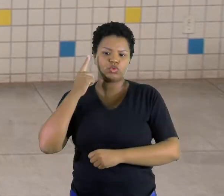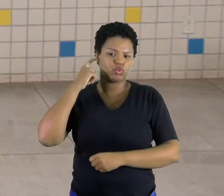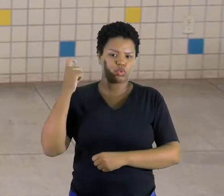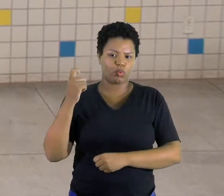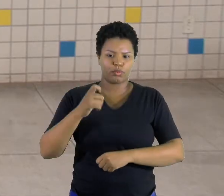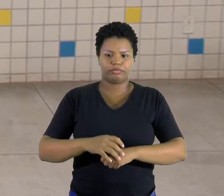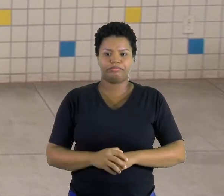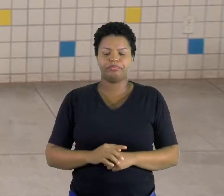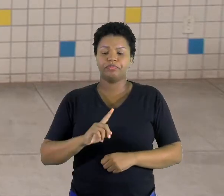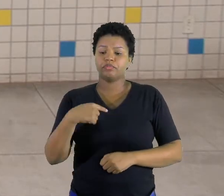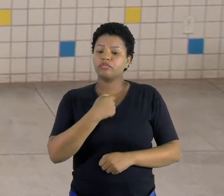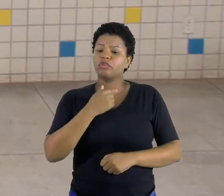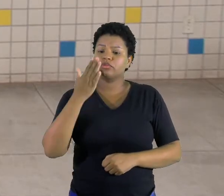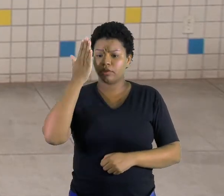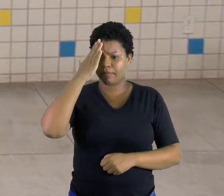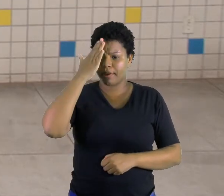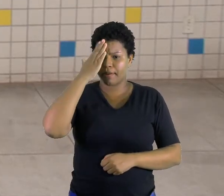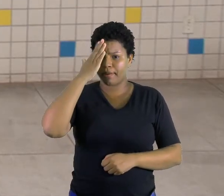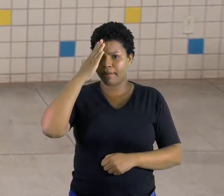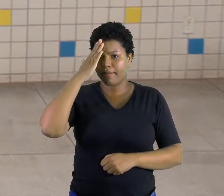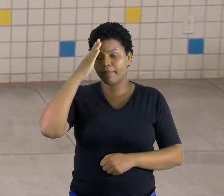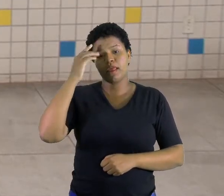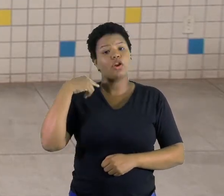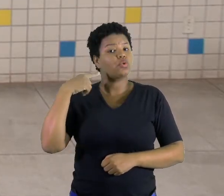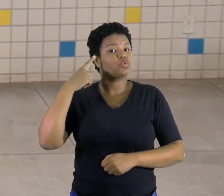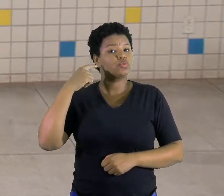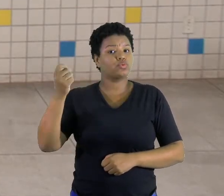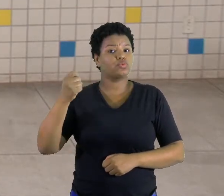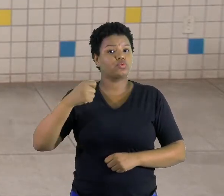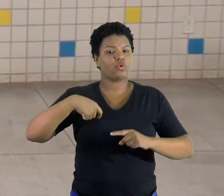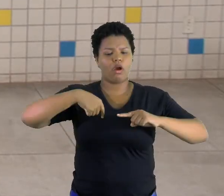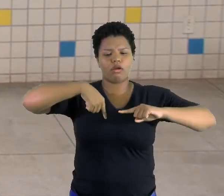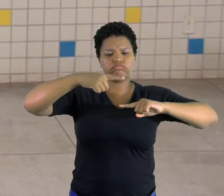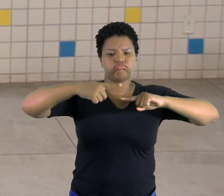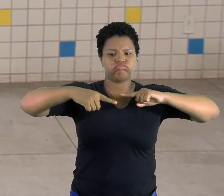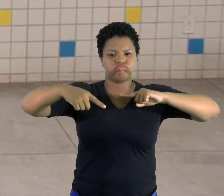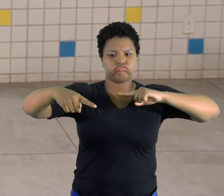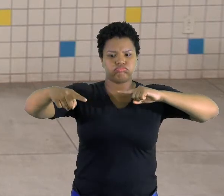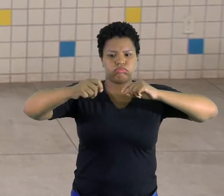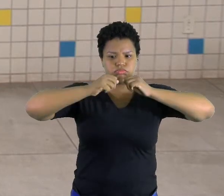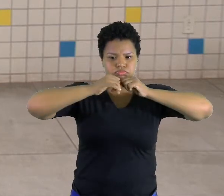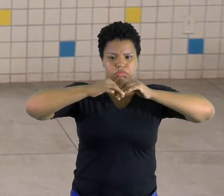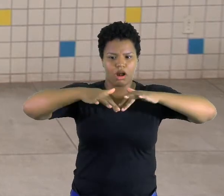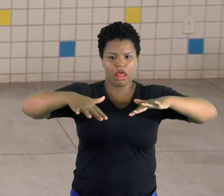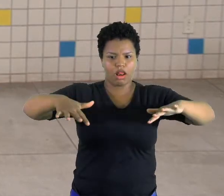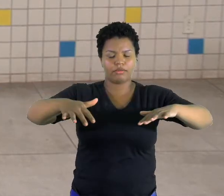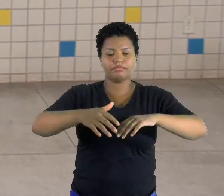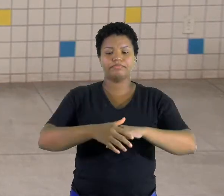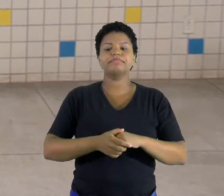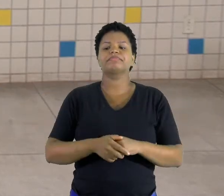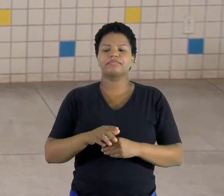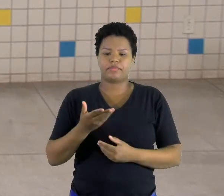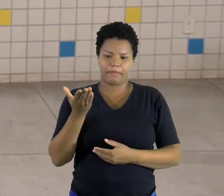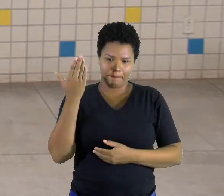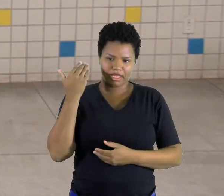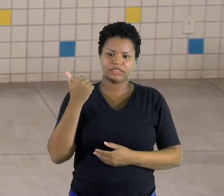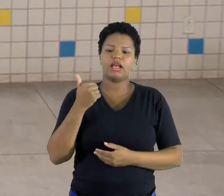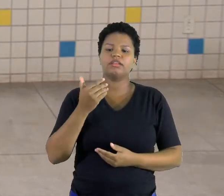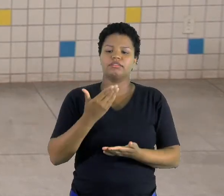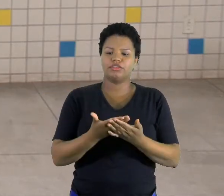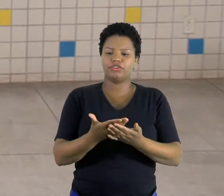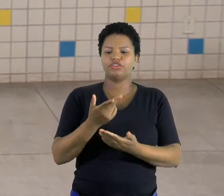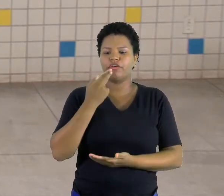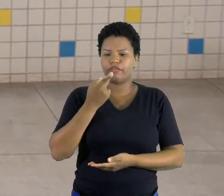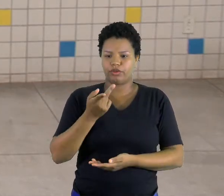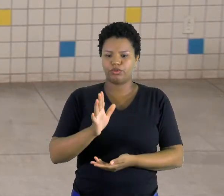gente sabe que o som é uma onda emitida através de um meio, né? Que ela vai se propagar. A gente viu aí na aula passada. E hoje a gente vai